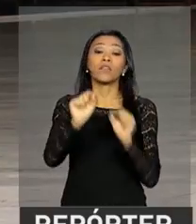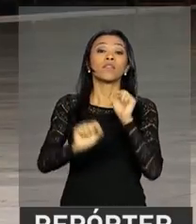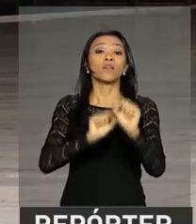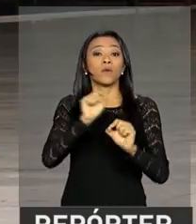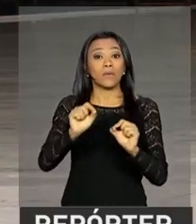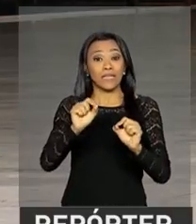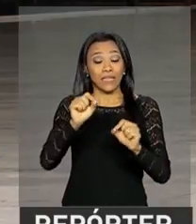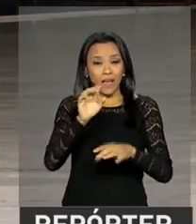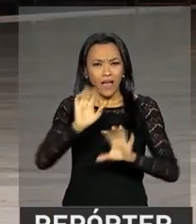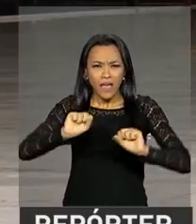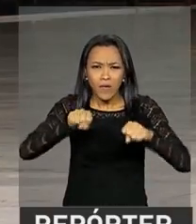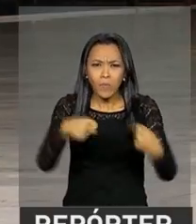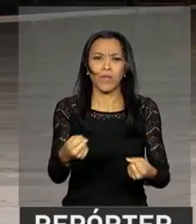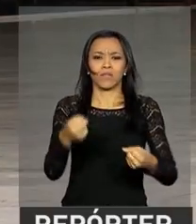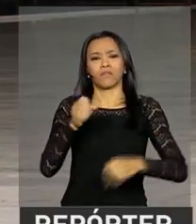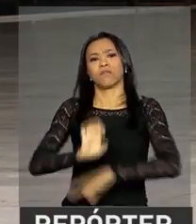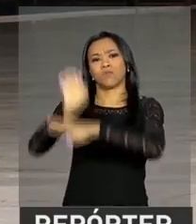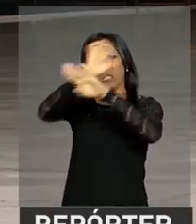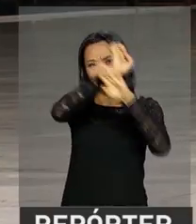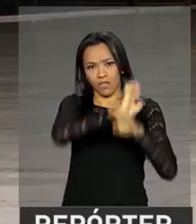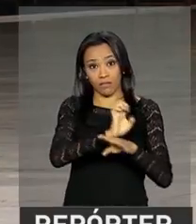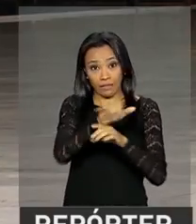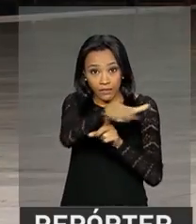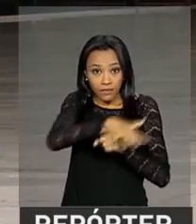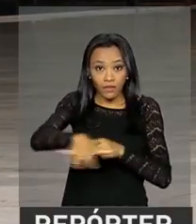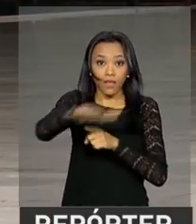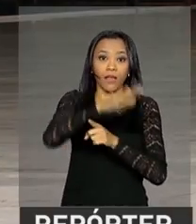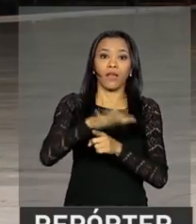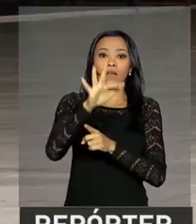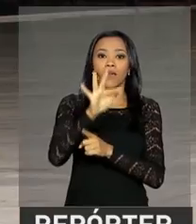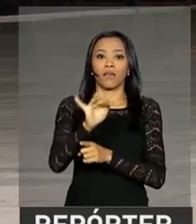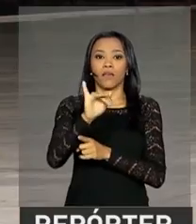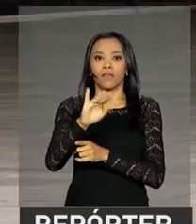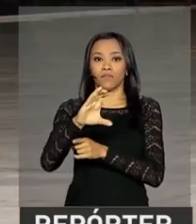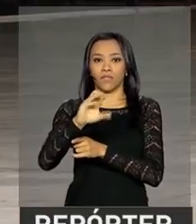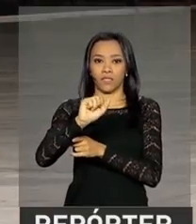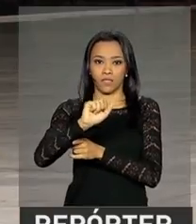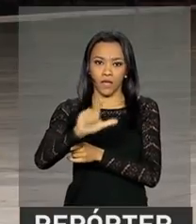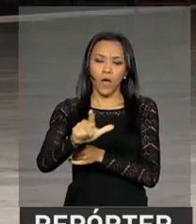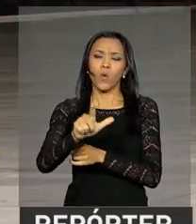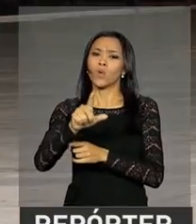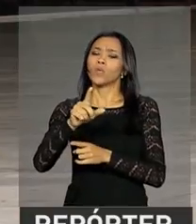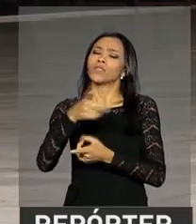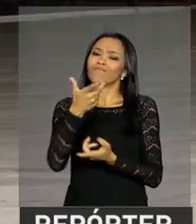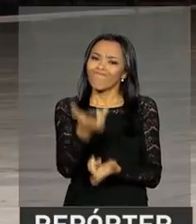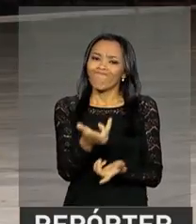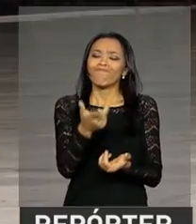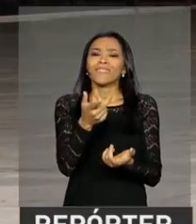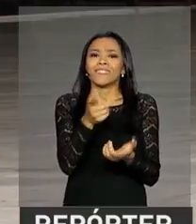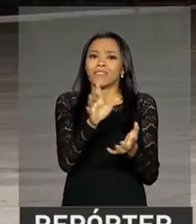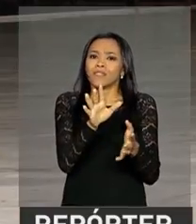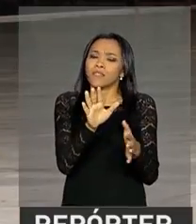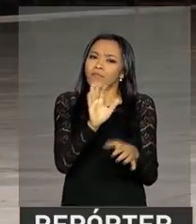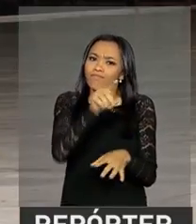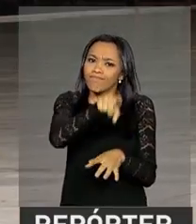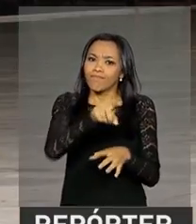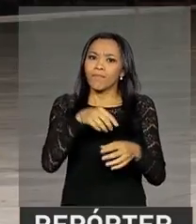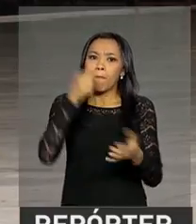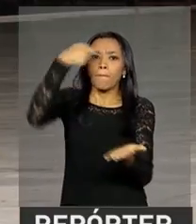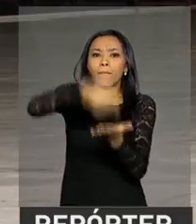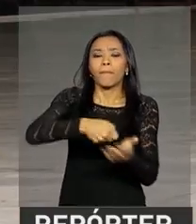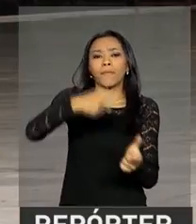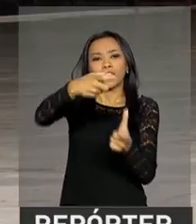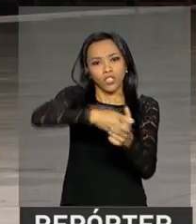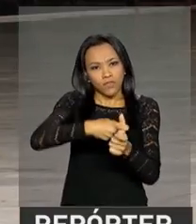fiscal dos Estados enviado pelo governo determina a suspensão do pagamento de dívidas dos Estados com a união